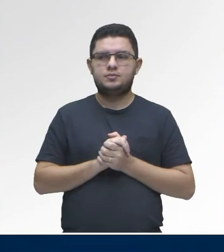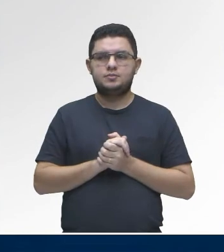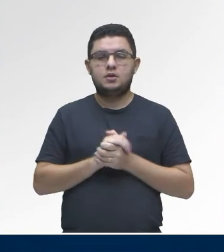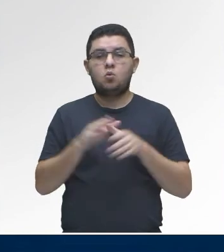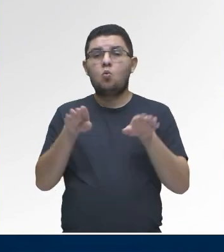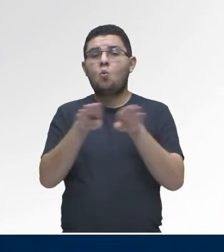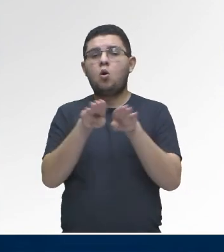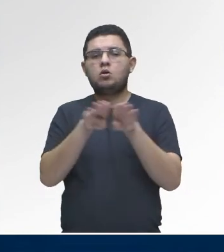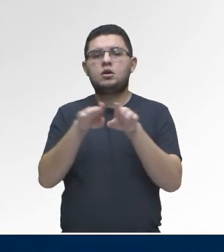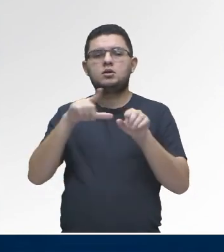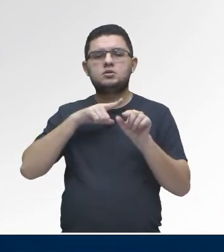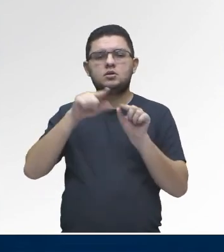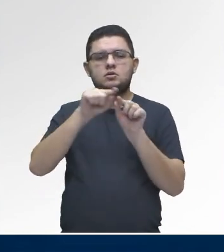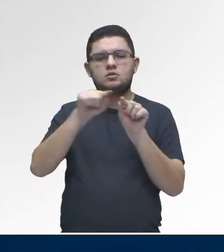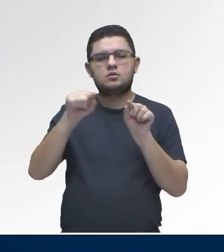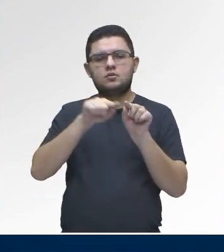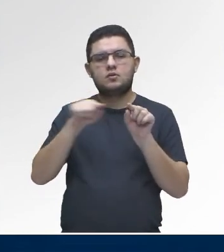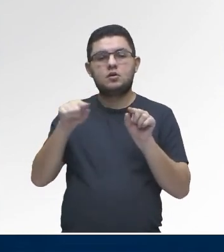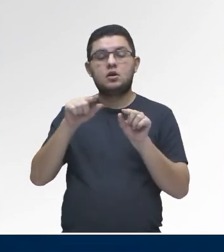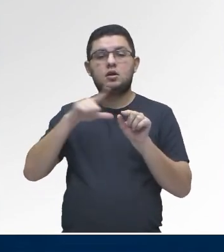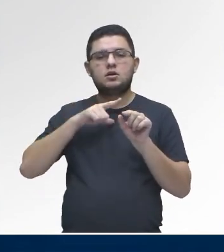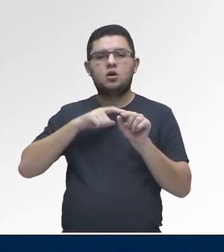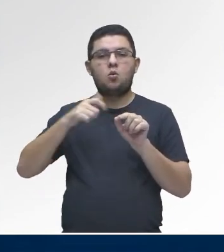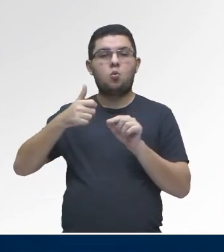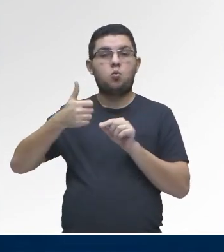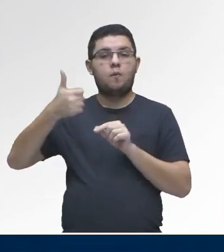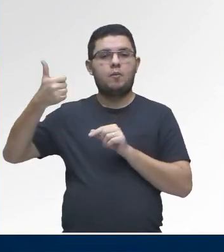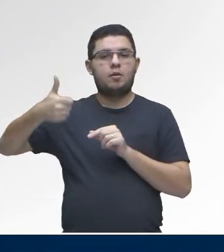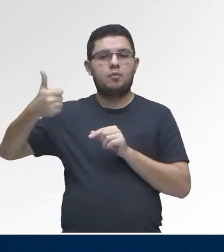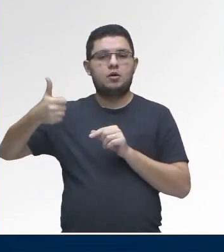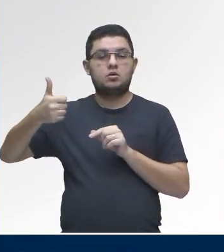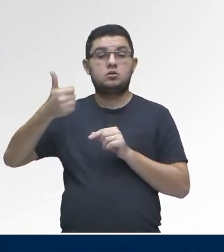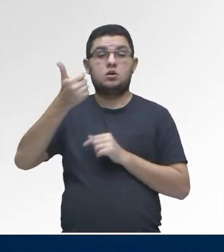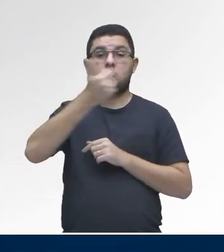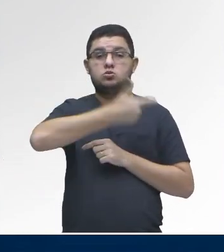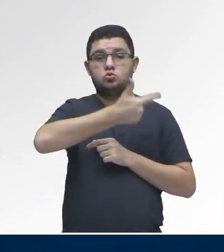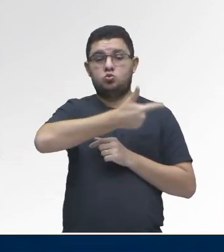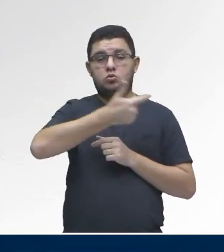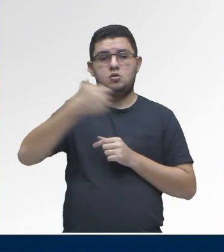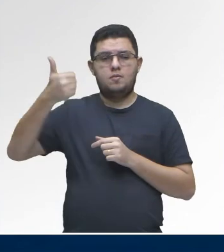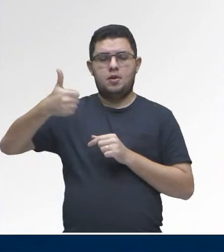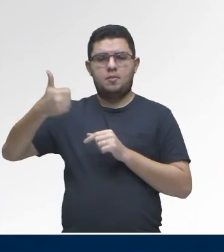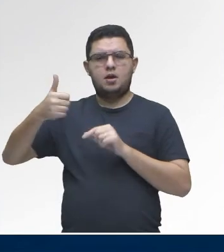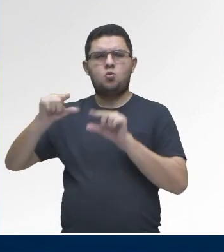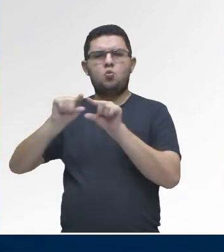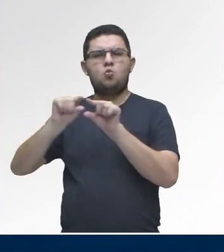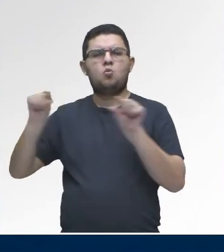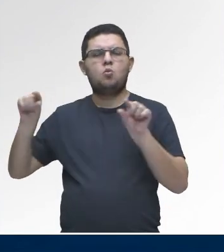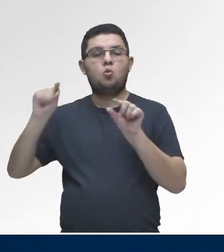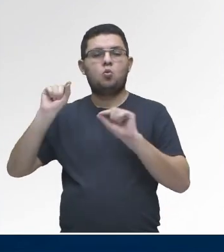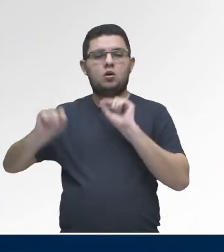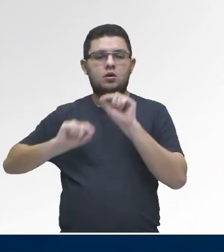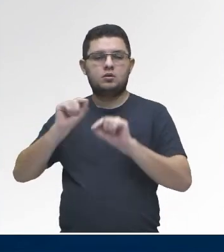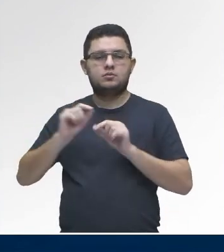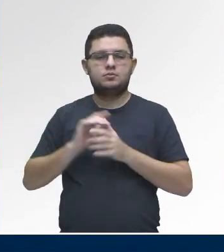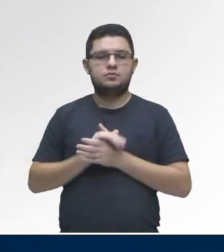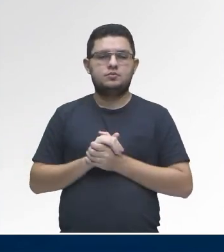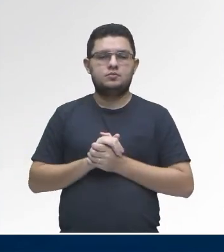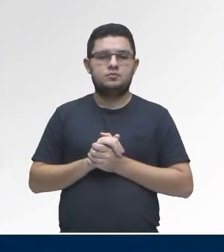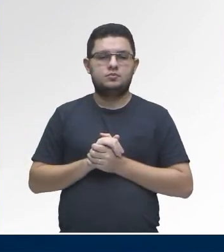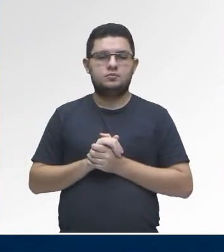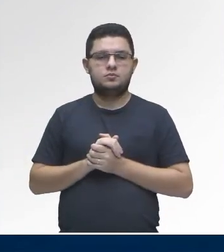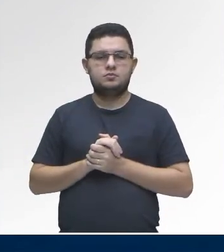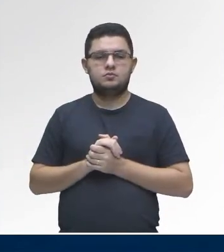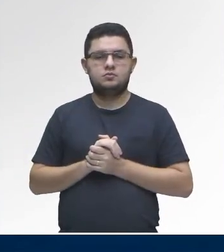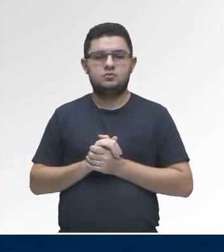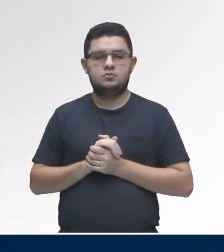E aqui é o primeiro membro, né? E aqui é o segundo membro. No primeiro membro, a gente vai deixar todos os termozinhos que